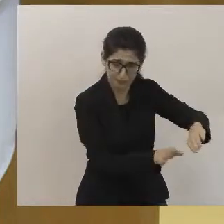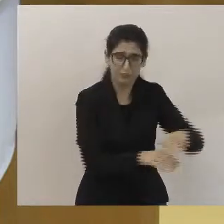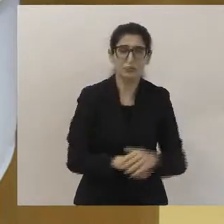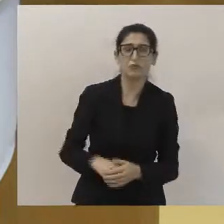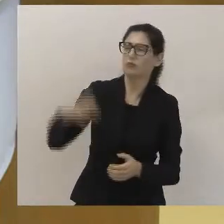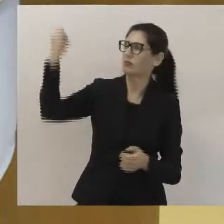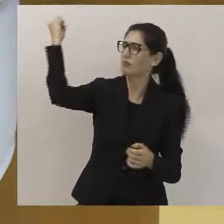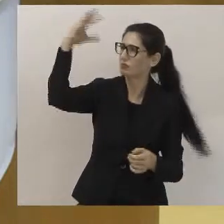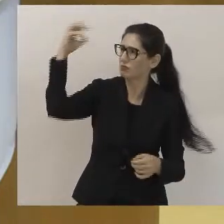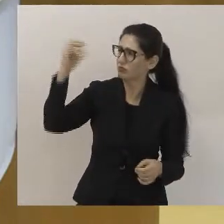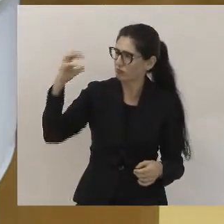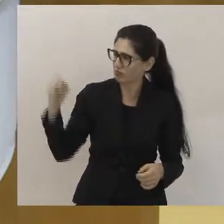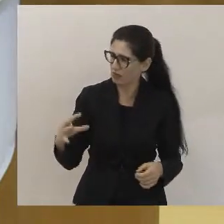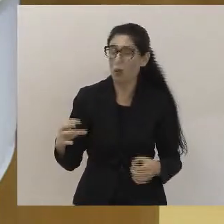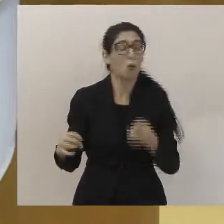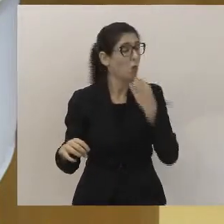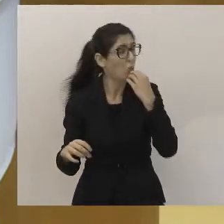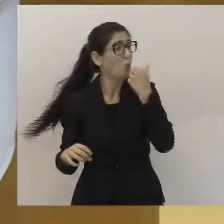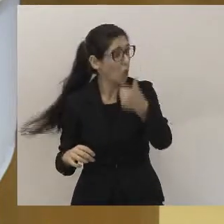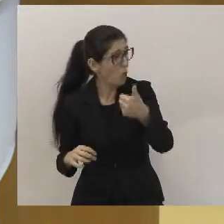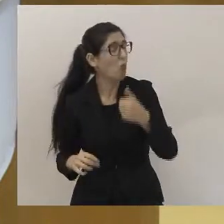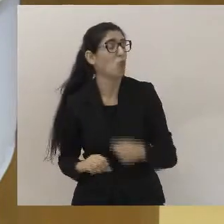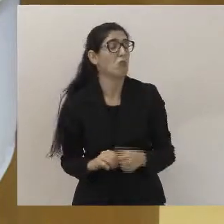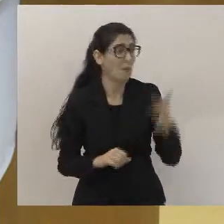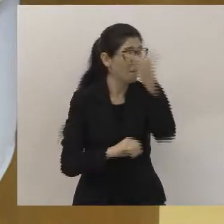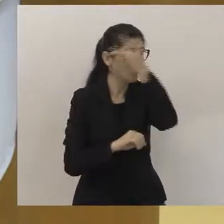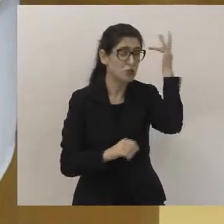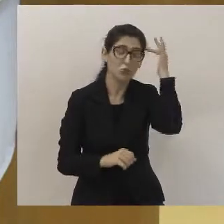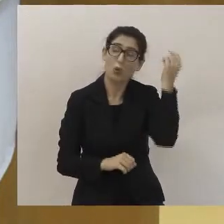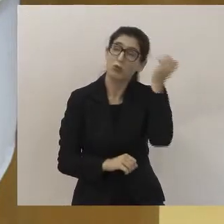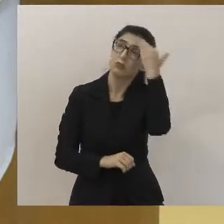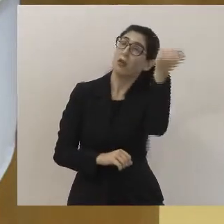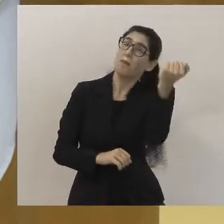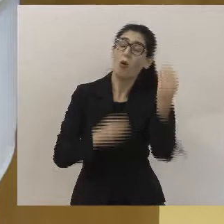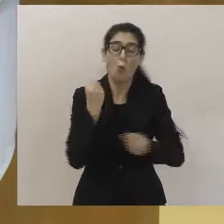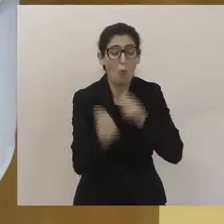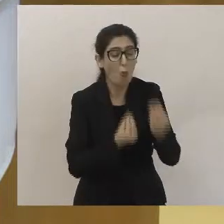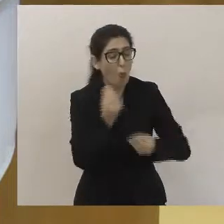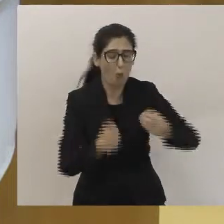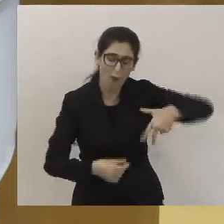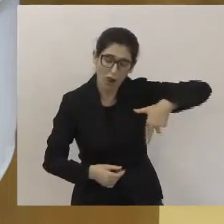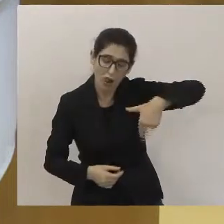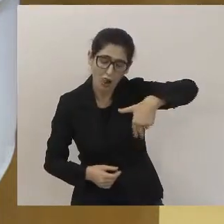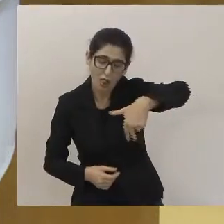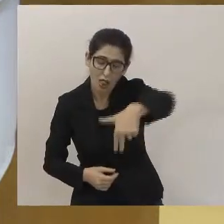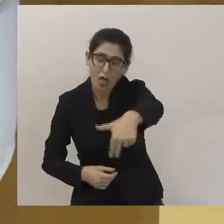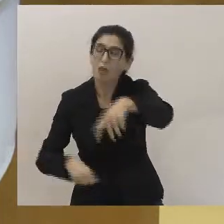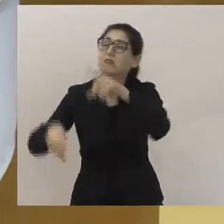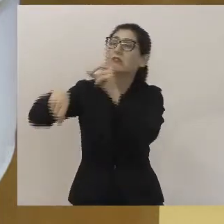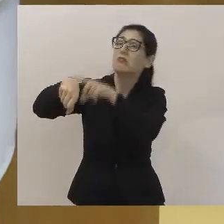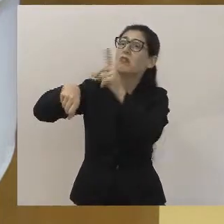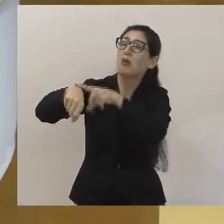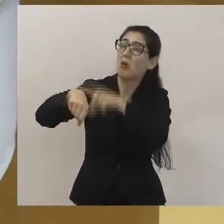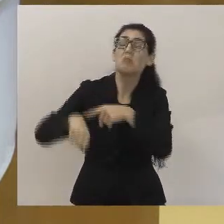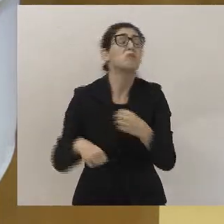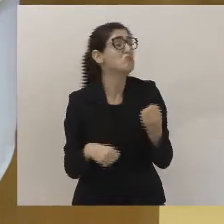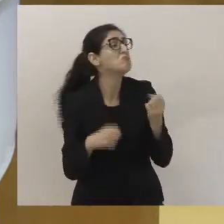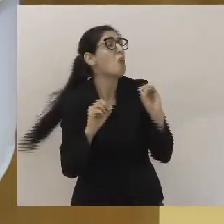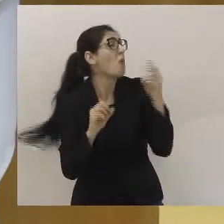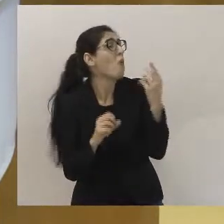as pessoas poderá lhe ter uma noção de como vai atravessar se dá tempo ou não ele é muito legal